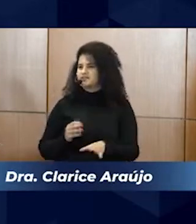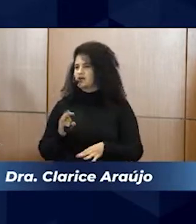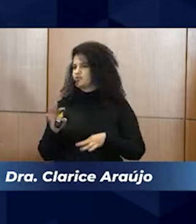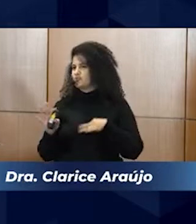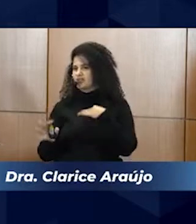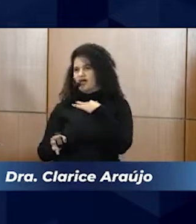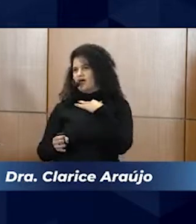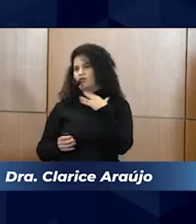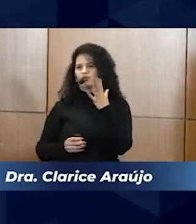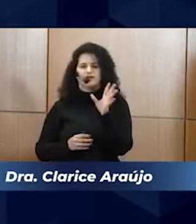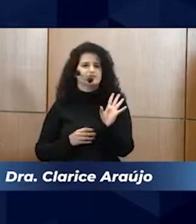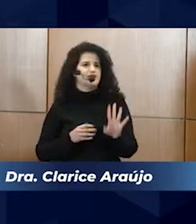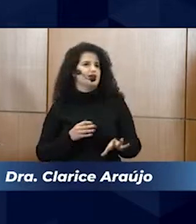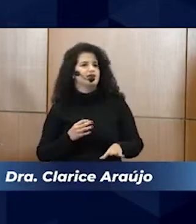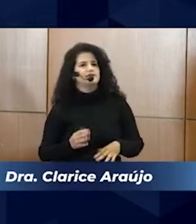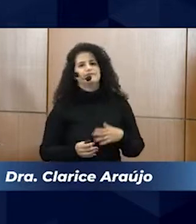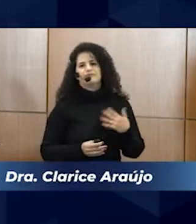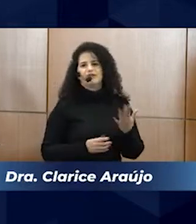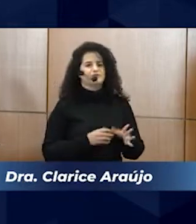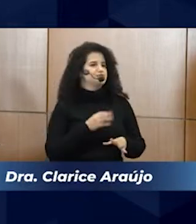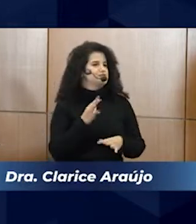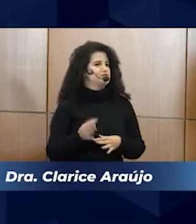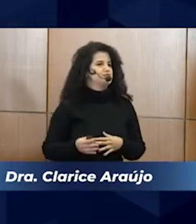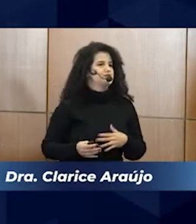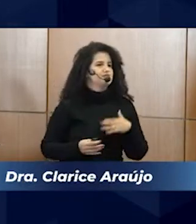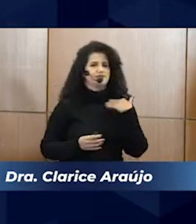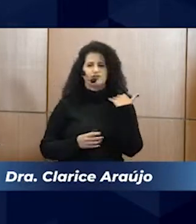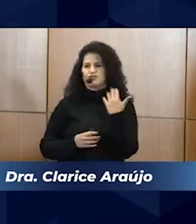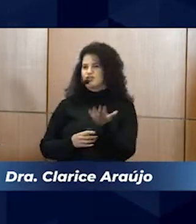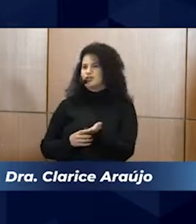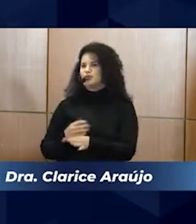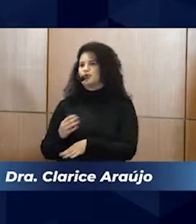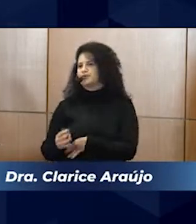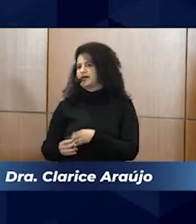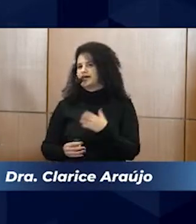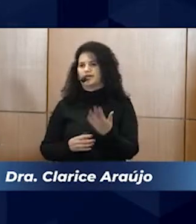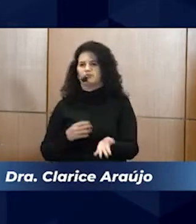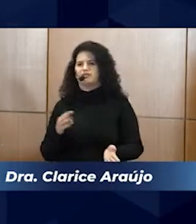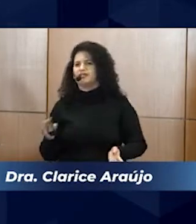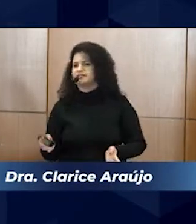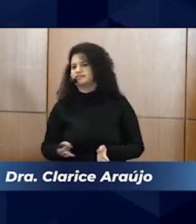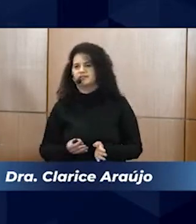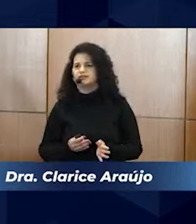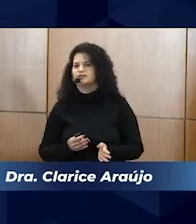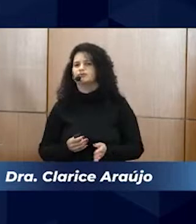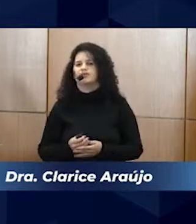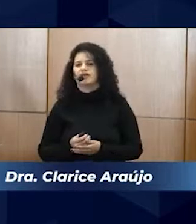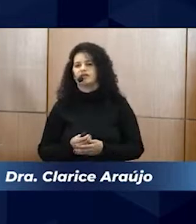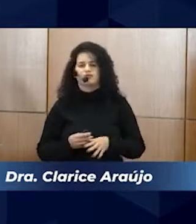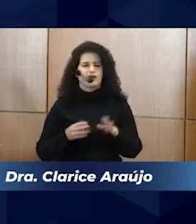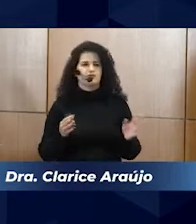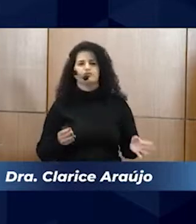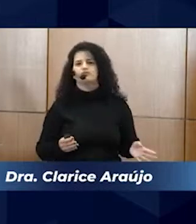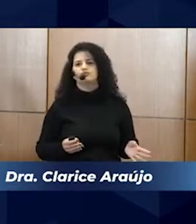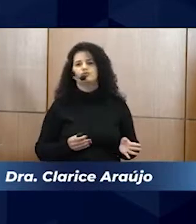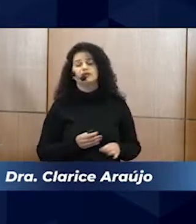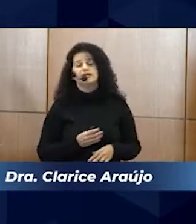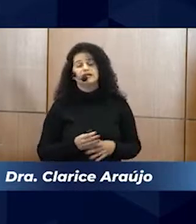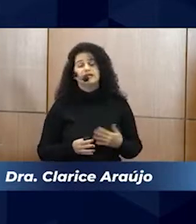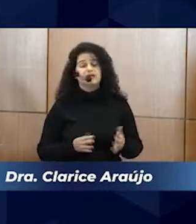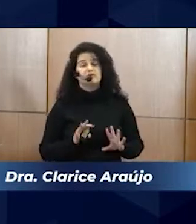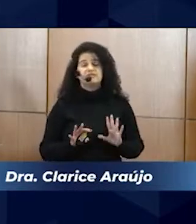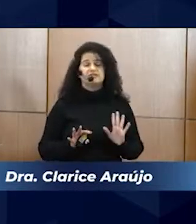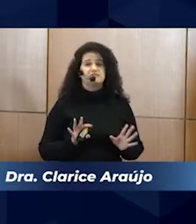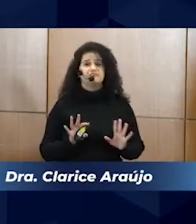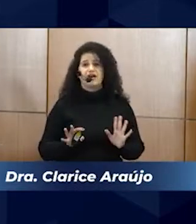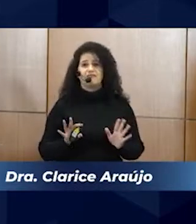quero ser da saúde mental, eu quero ser do desenvolvimento infantil ou da reabilitação, né, do adulto.